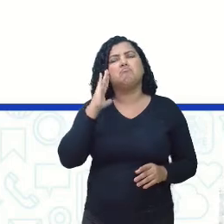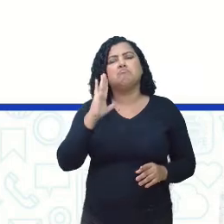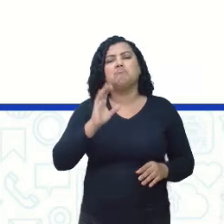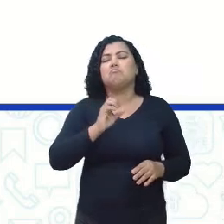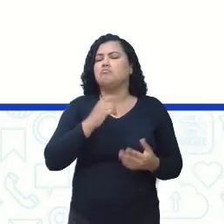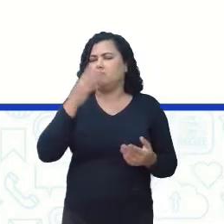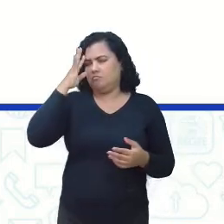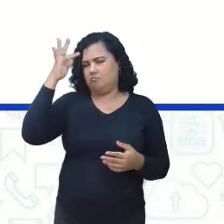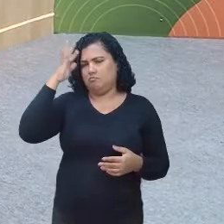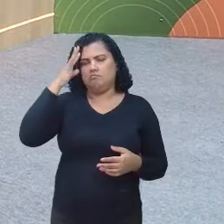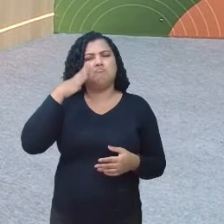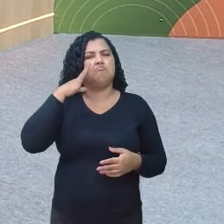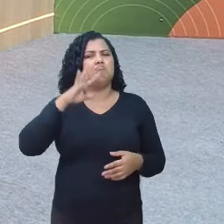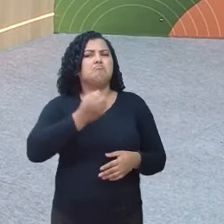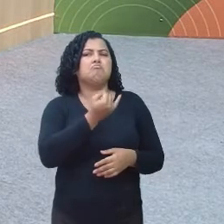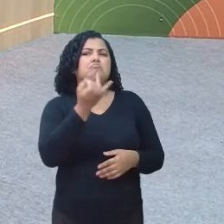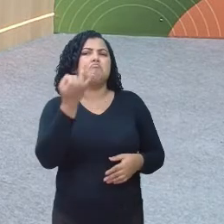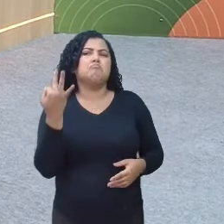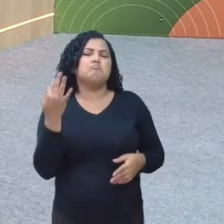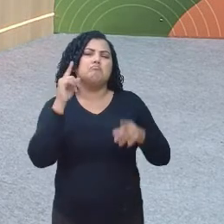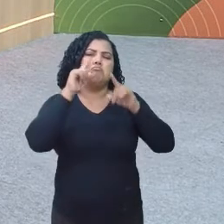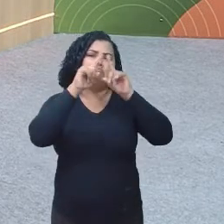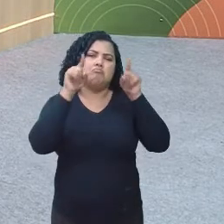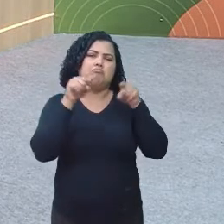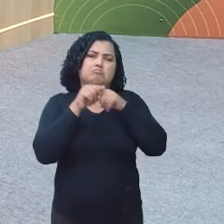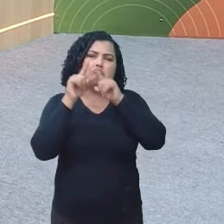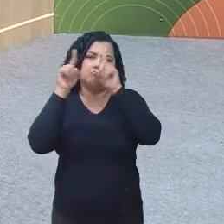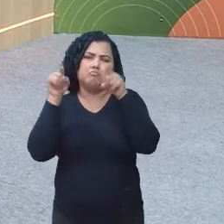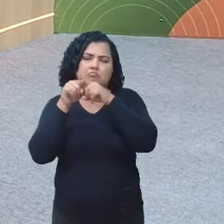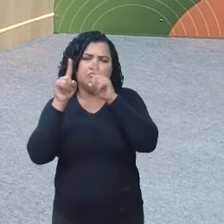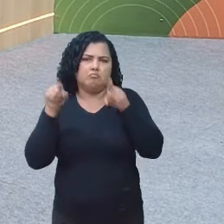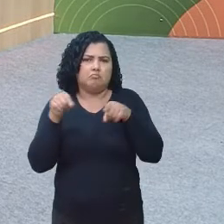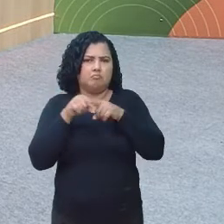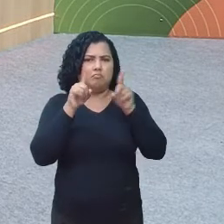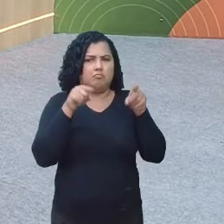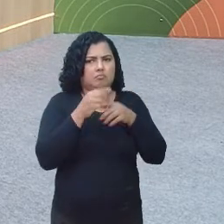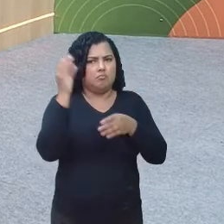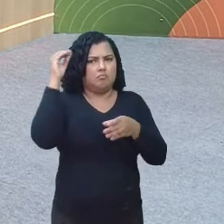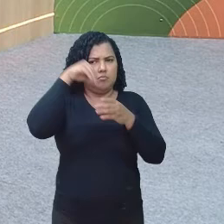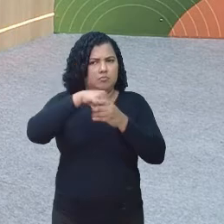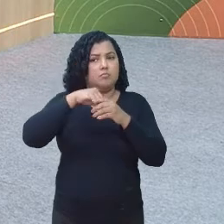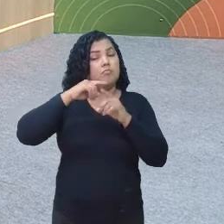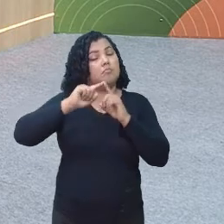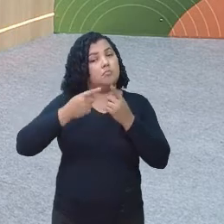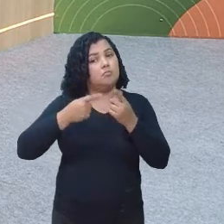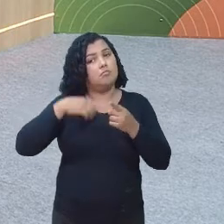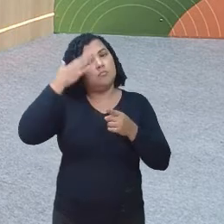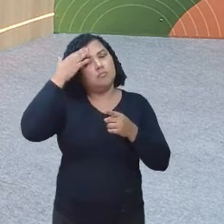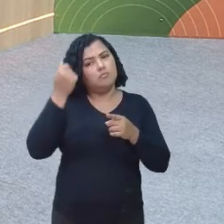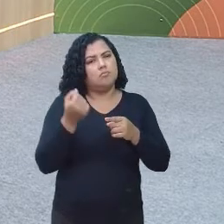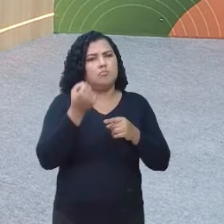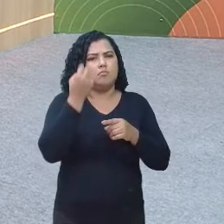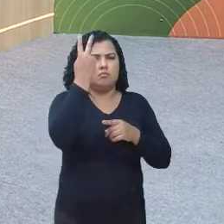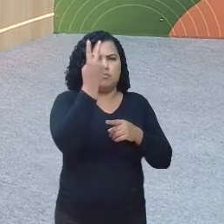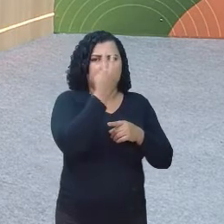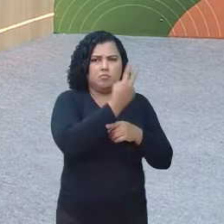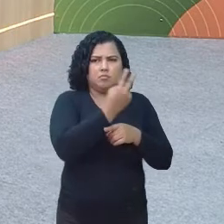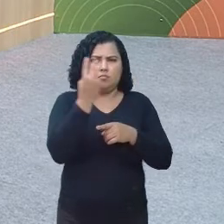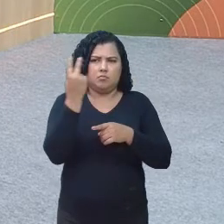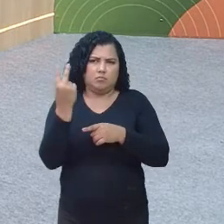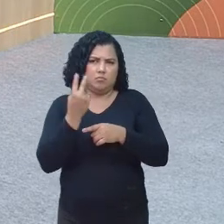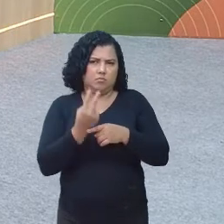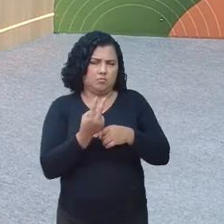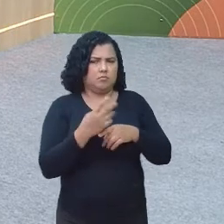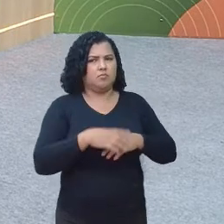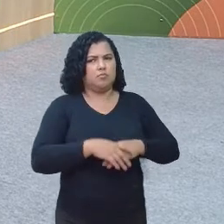quadrados menores tem dentro, mas eu soubesse que cada lado dele tem 2 lados de quadrados menores. É um pouco uma maneira da